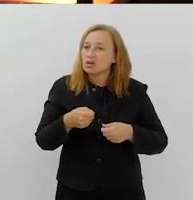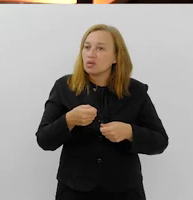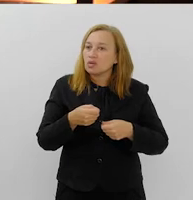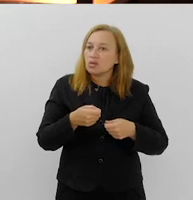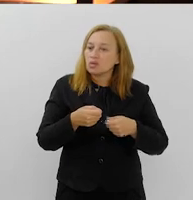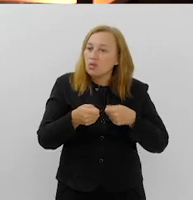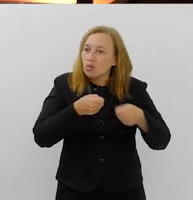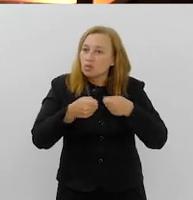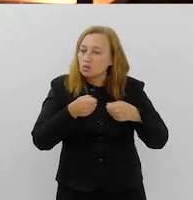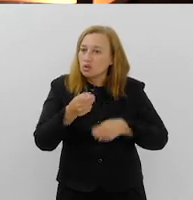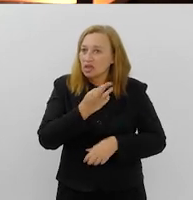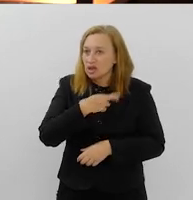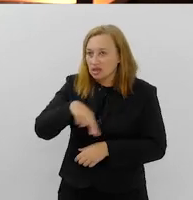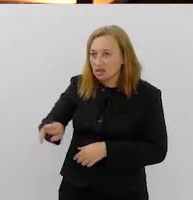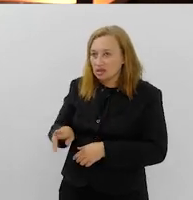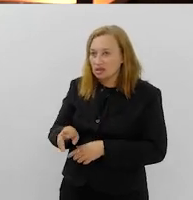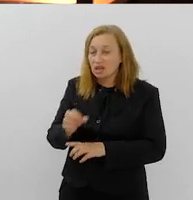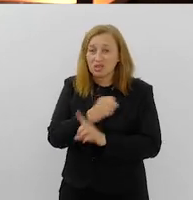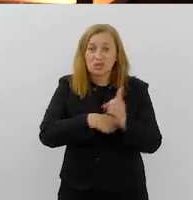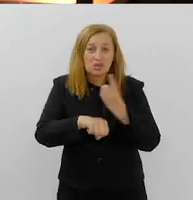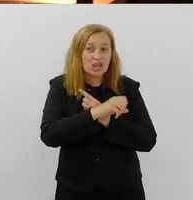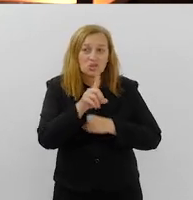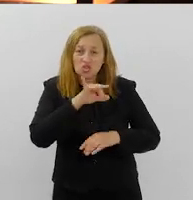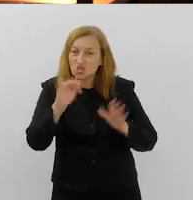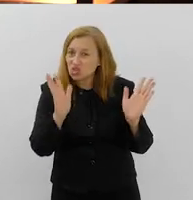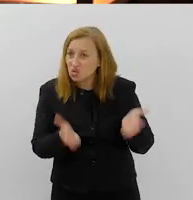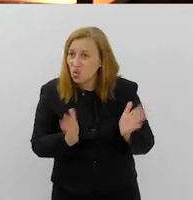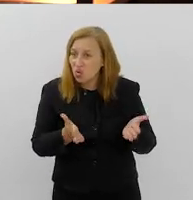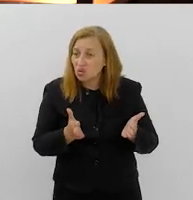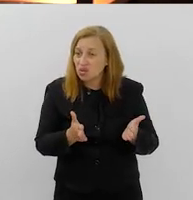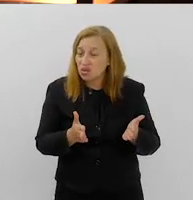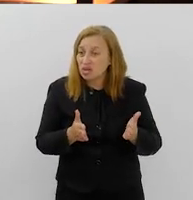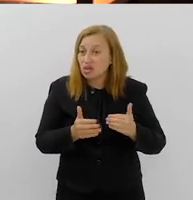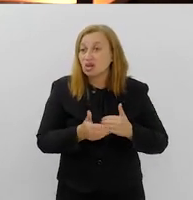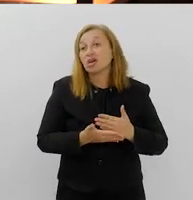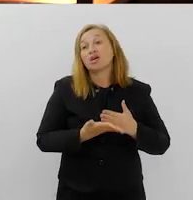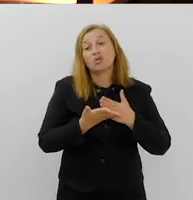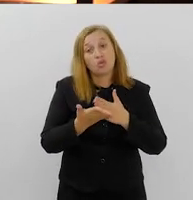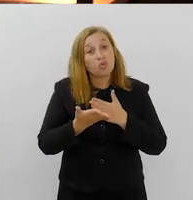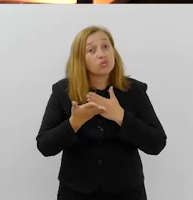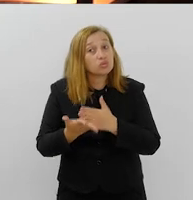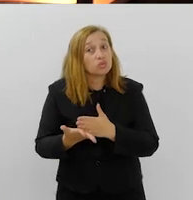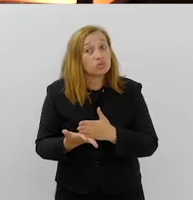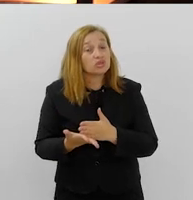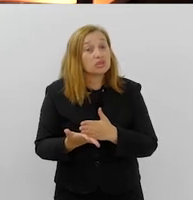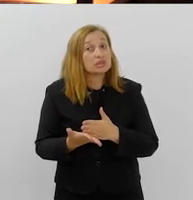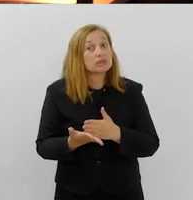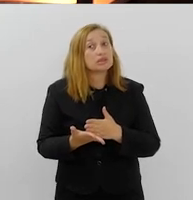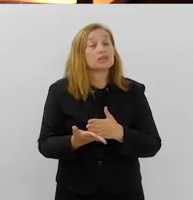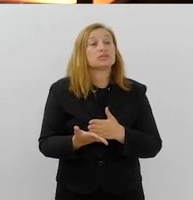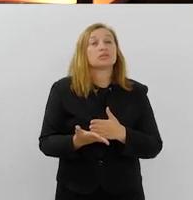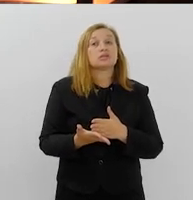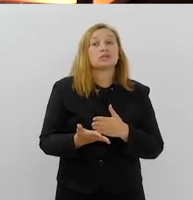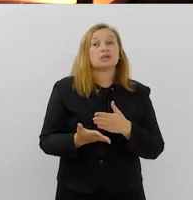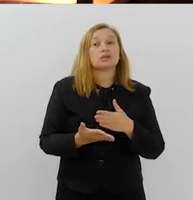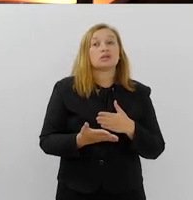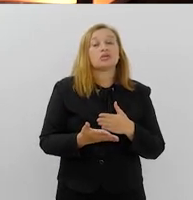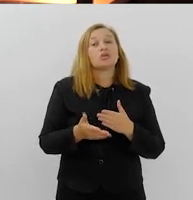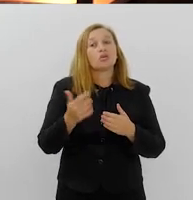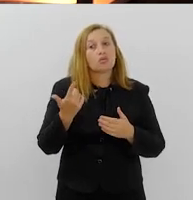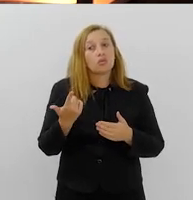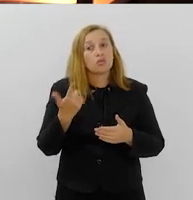Os freios que a religião dá à sociedade nos dias de hoje é o que conduz ainda e